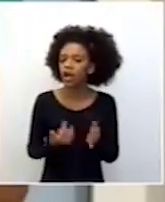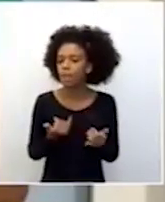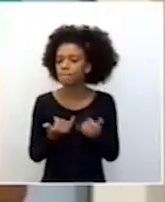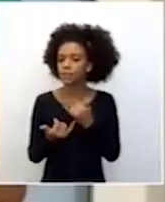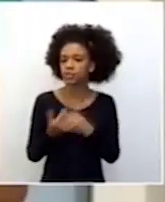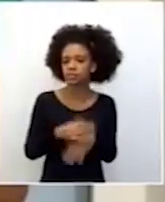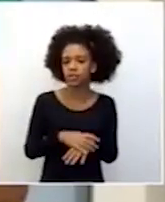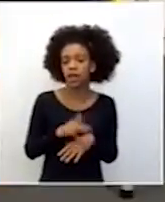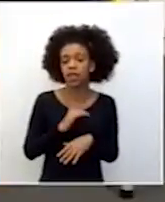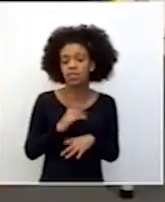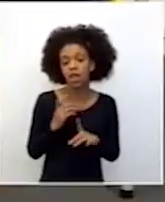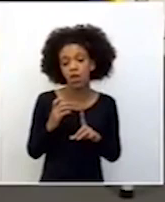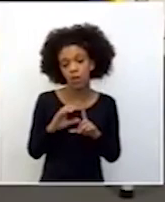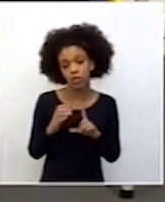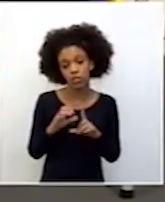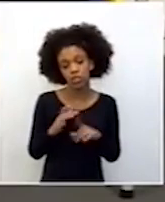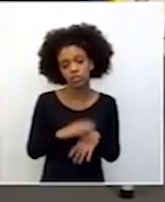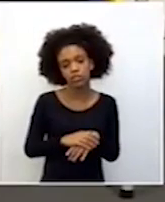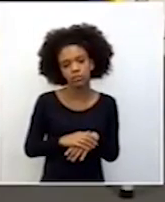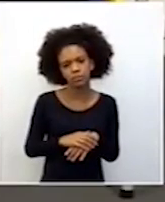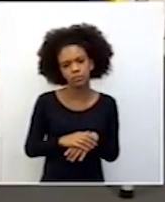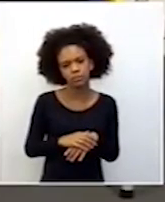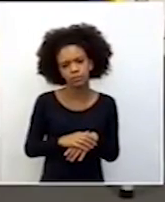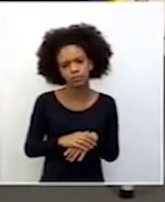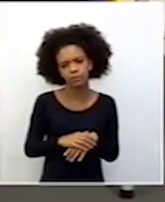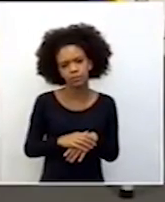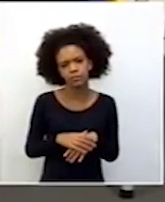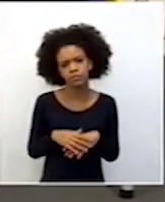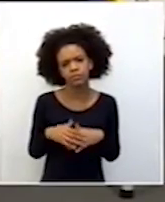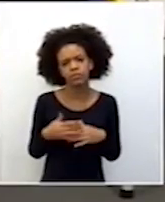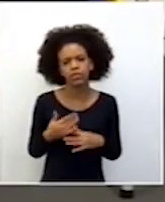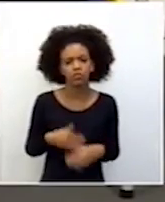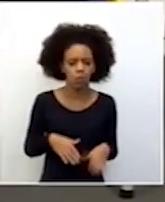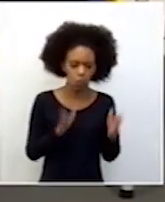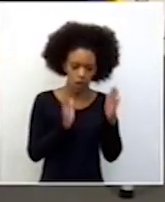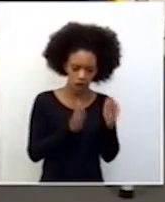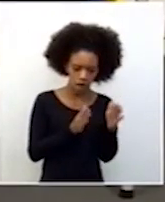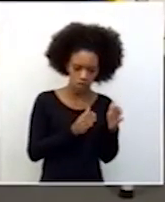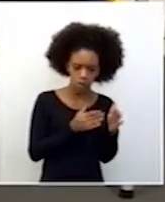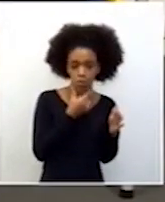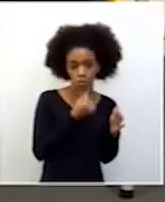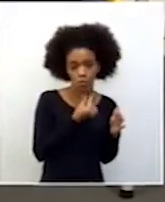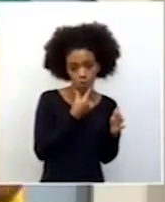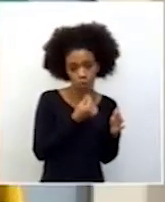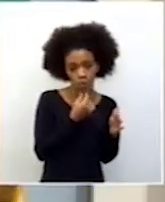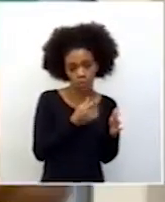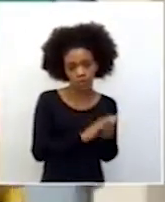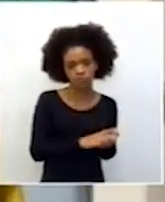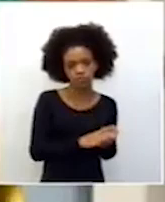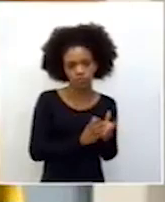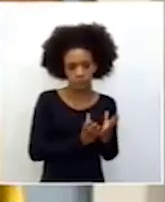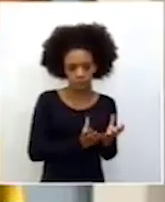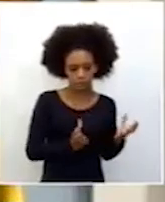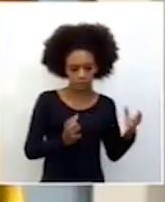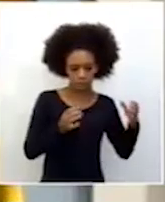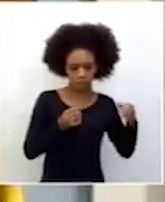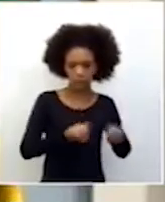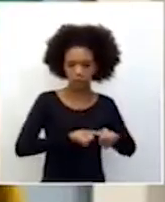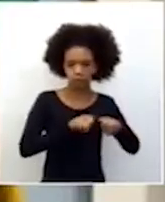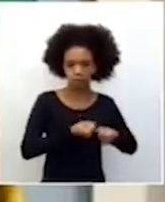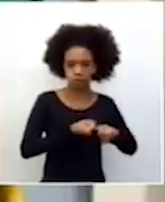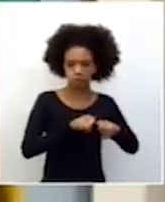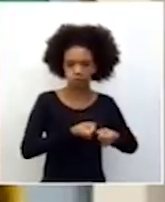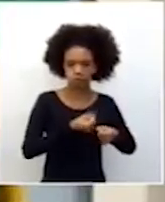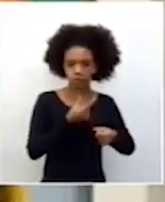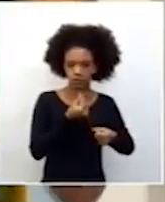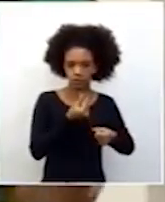tem uma charge, Mauro, em que ele colocou de um lado um homem com um saco bem grande de dinheiro,